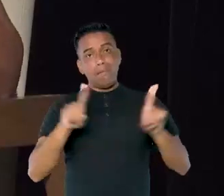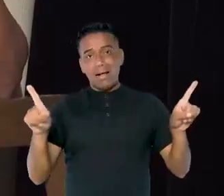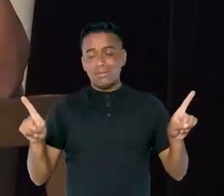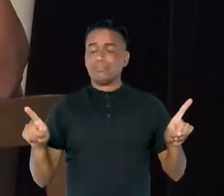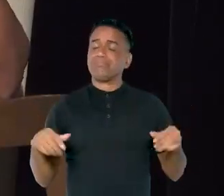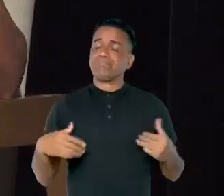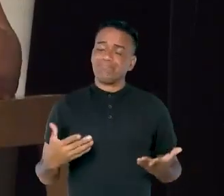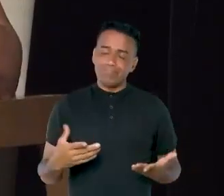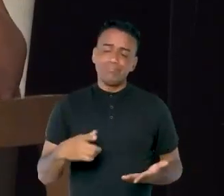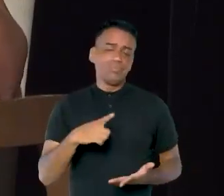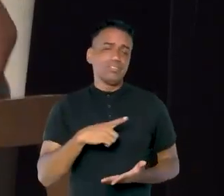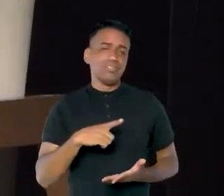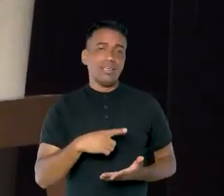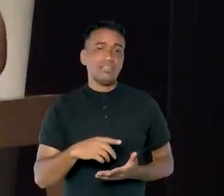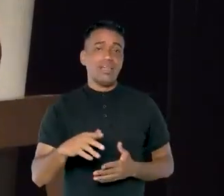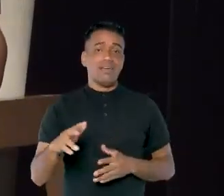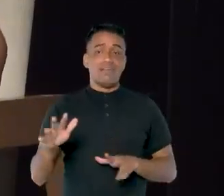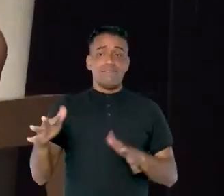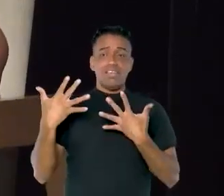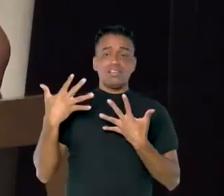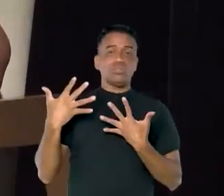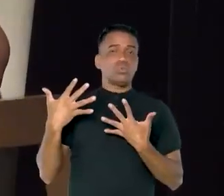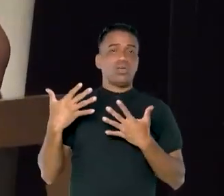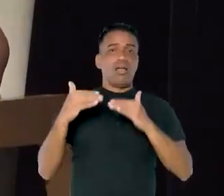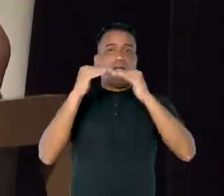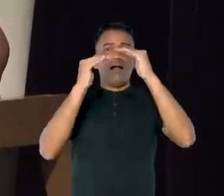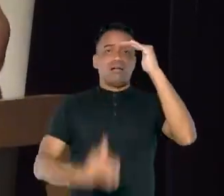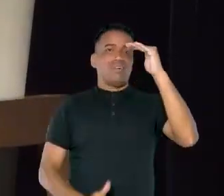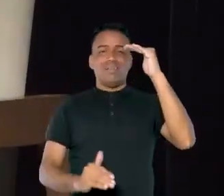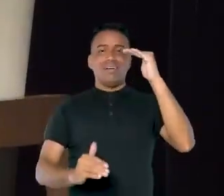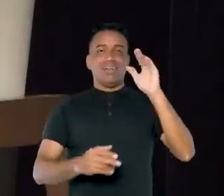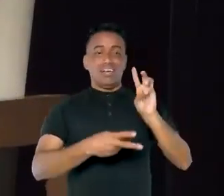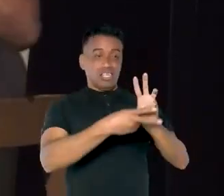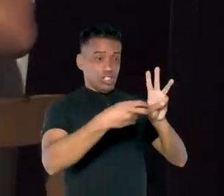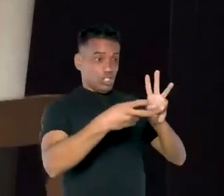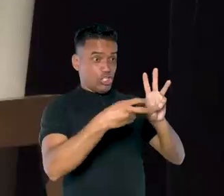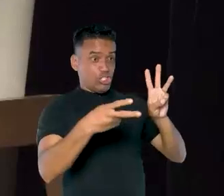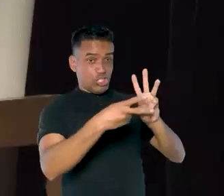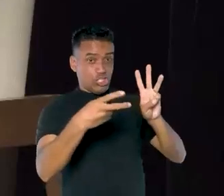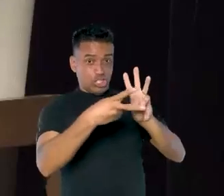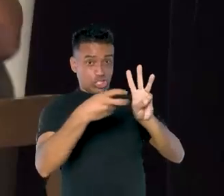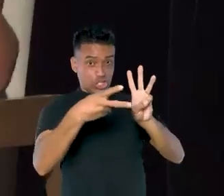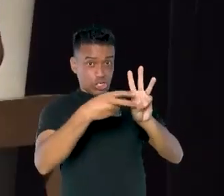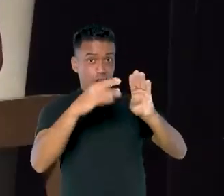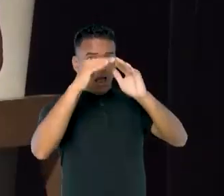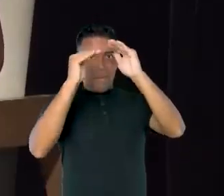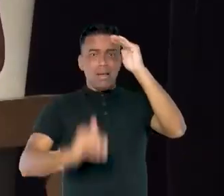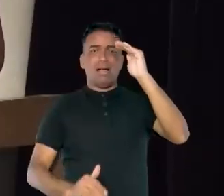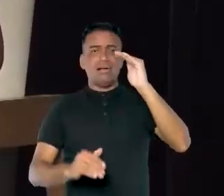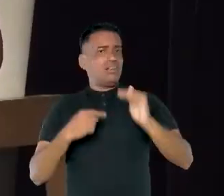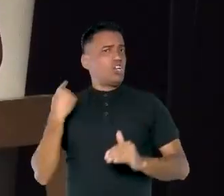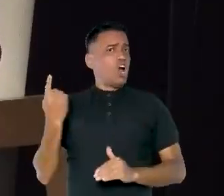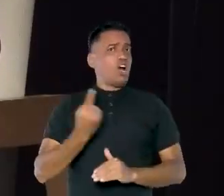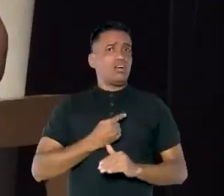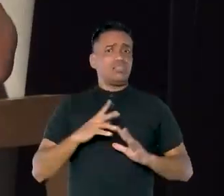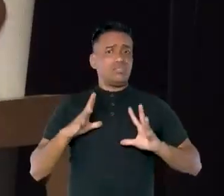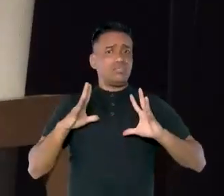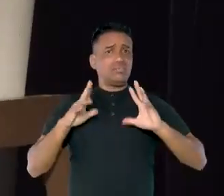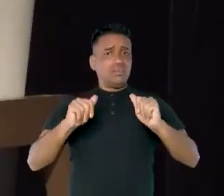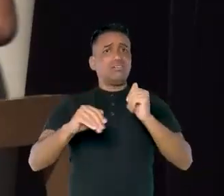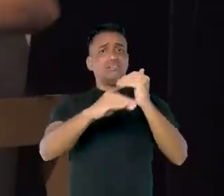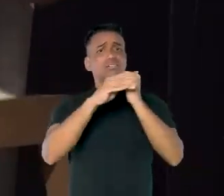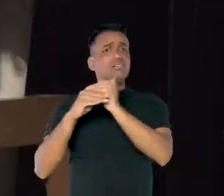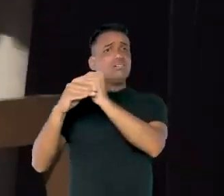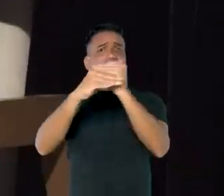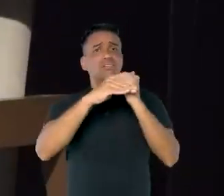isso a gente tem que ser visto como menores, né? Então, nós somos do mesmo cesto. Né? Então,